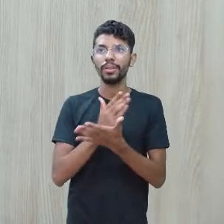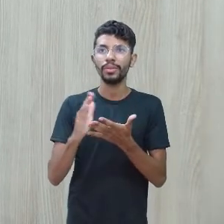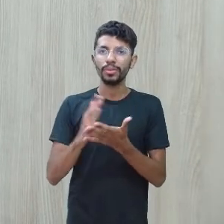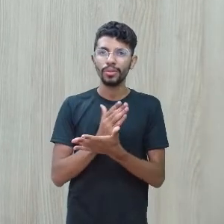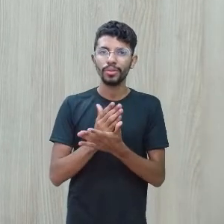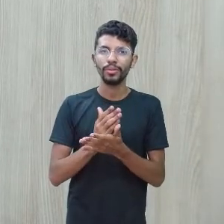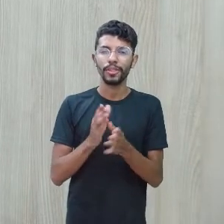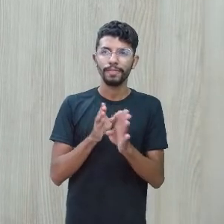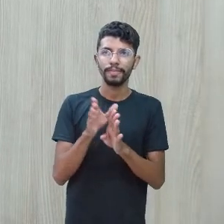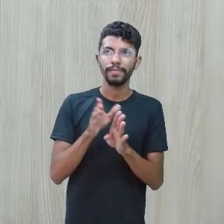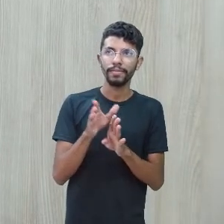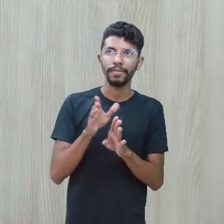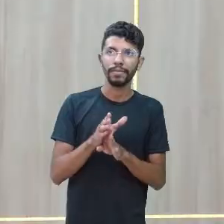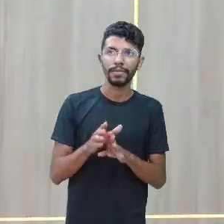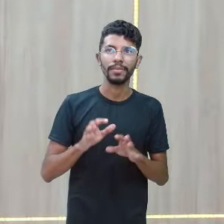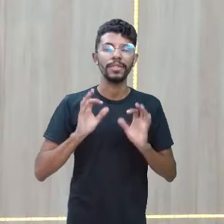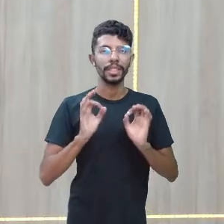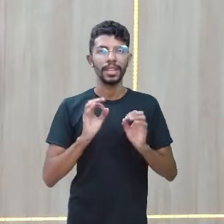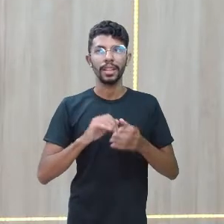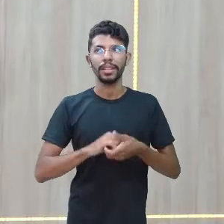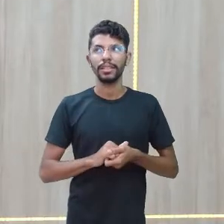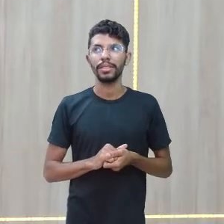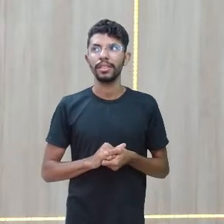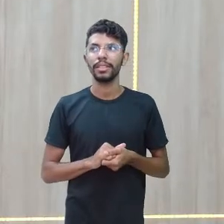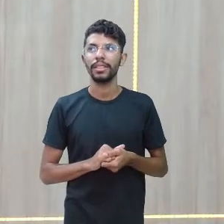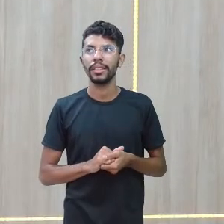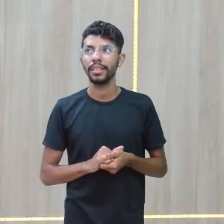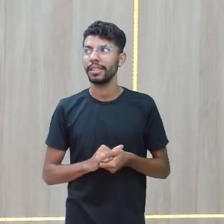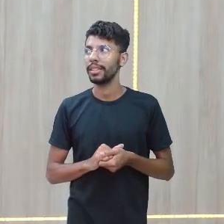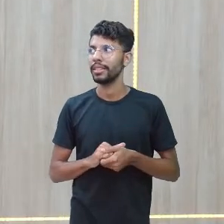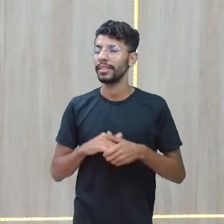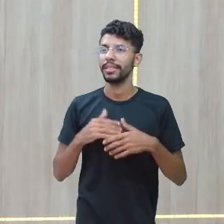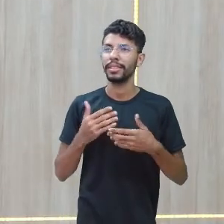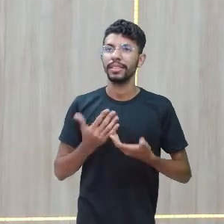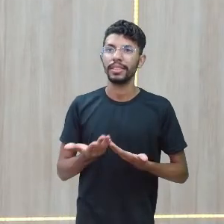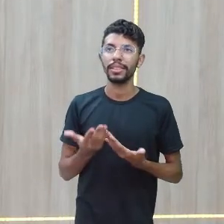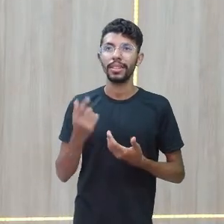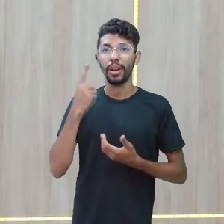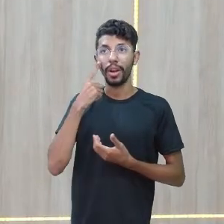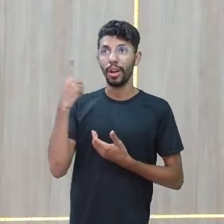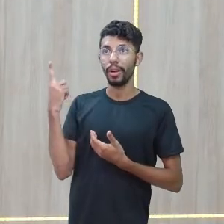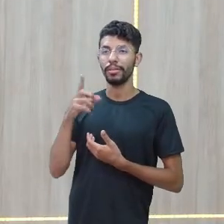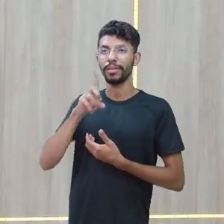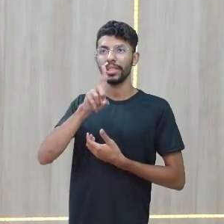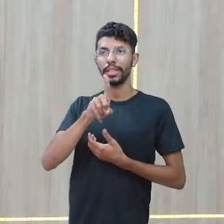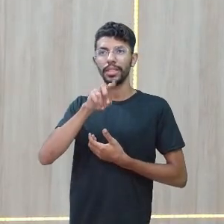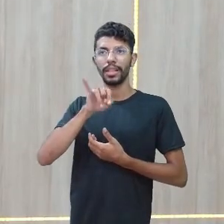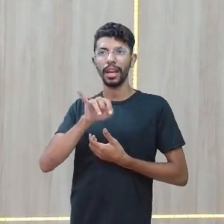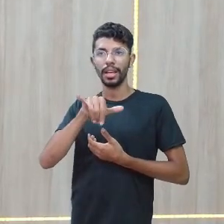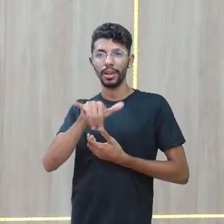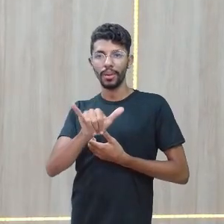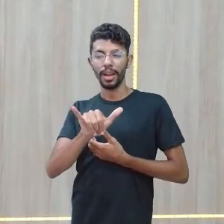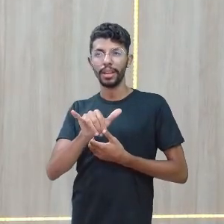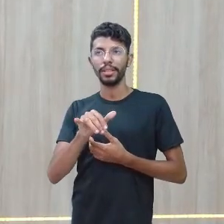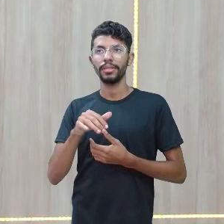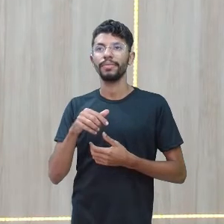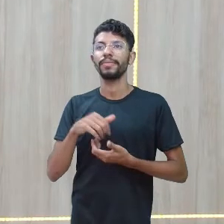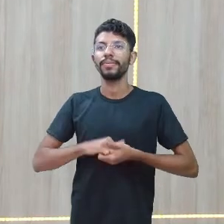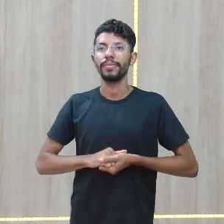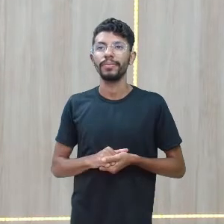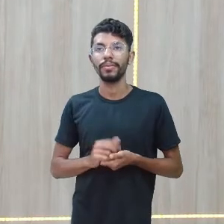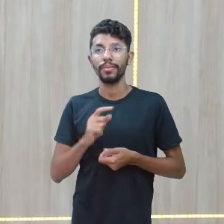aí uma palavrinha aqui sobre o DIY. Não, deixa comigo. Gente, DIY. Você vai ver isso